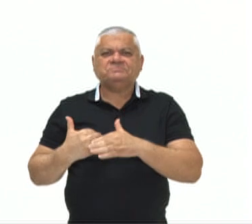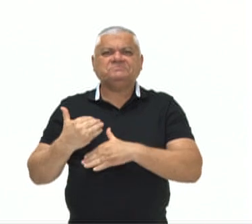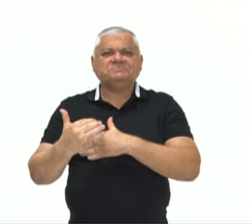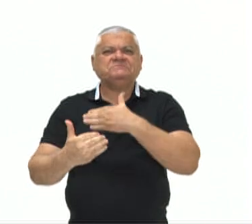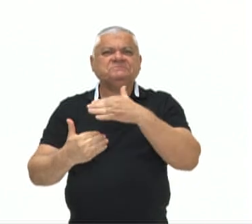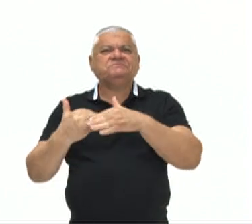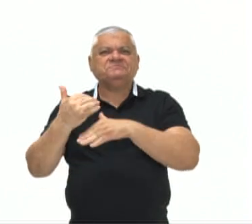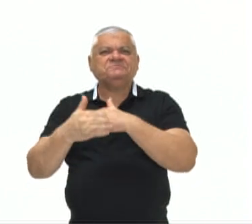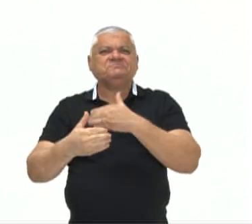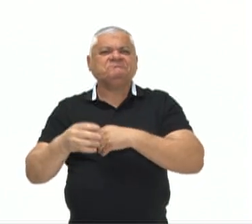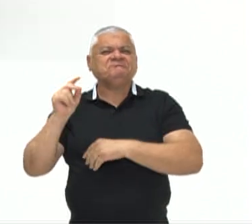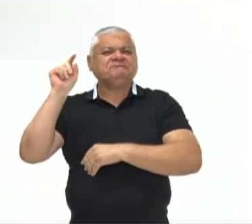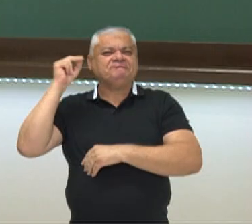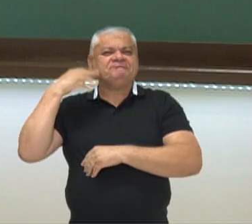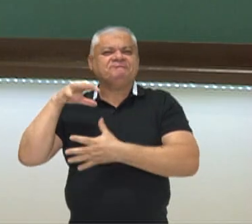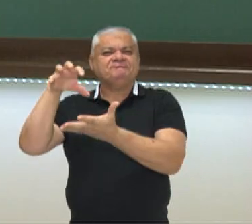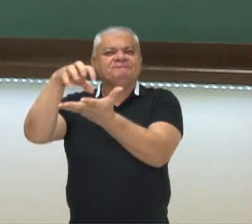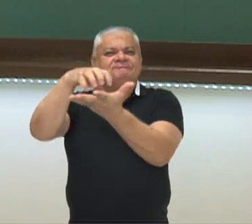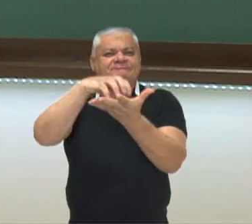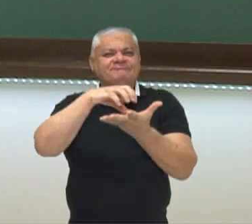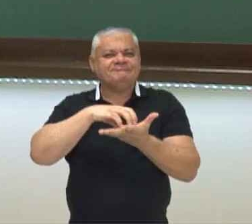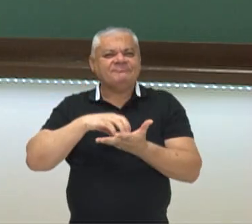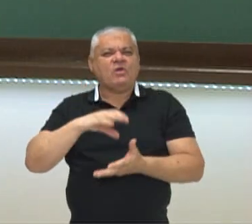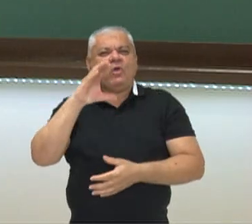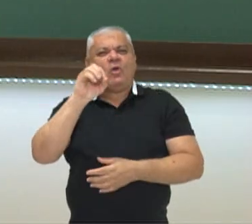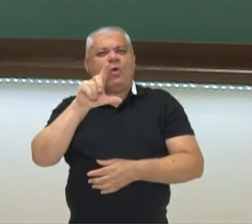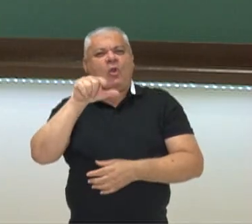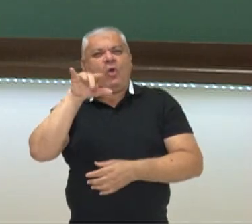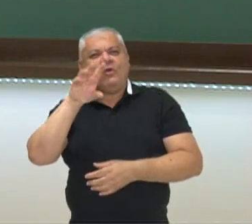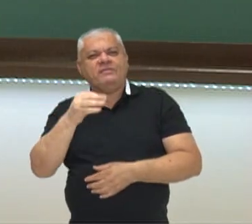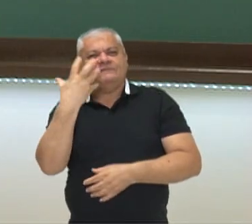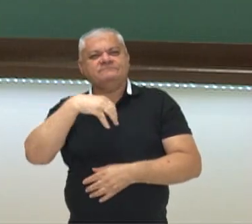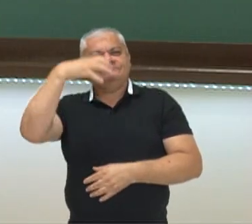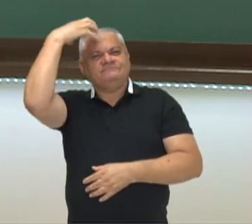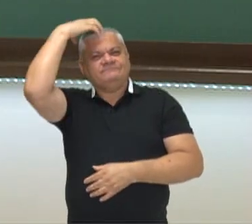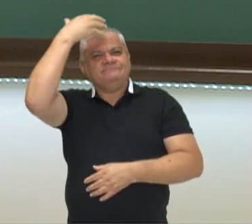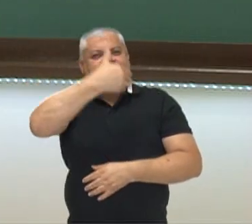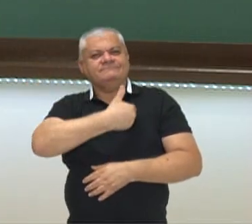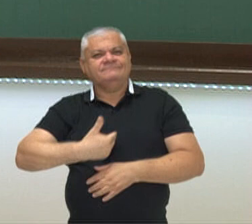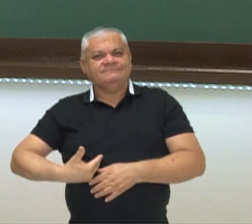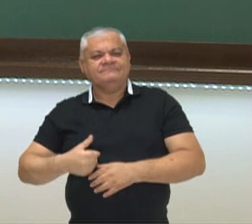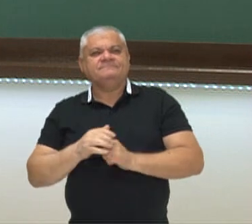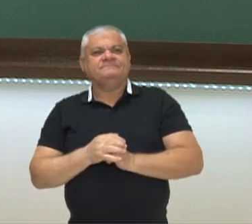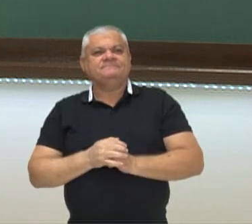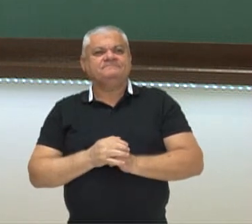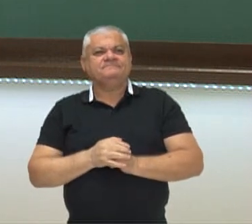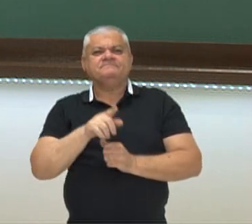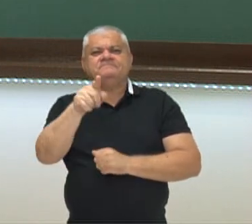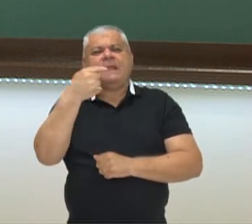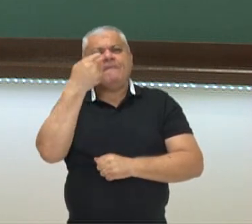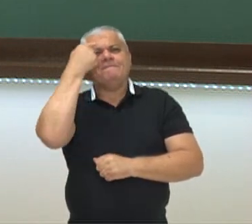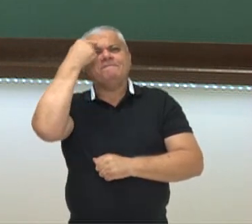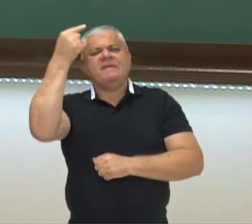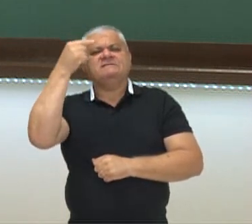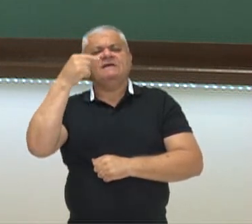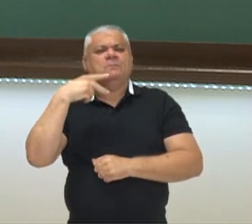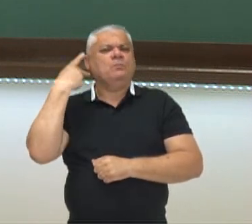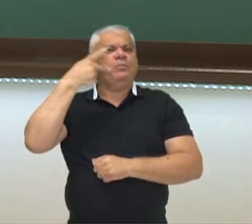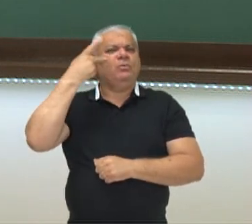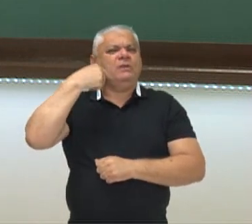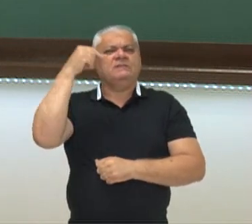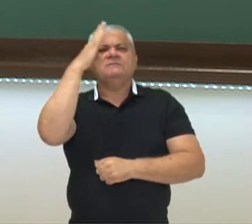e de império. Vamos lá? O que vem em sua mente quando você pensa na política